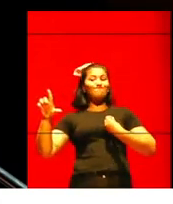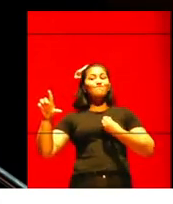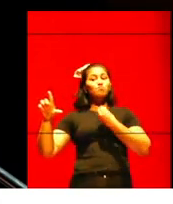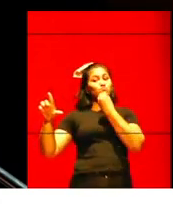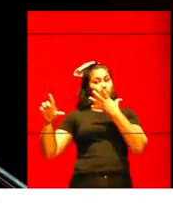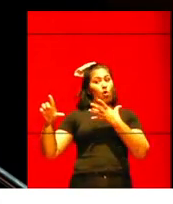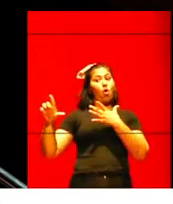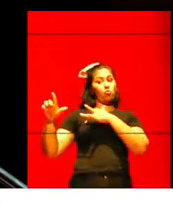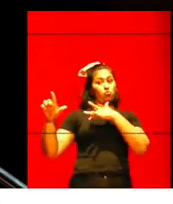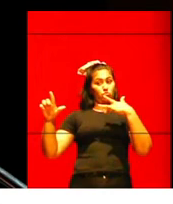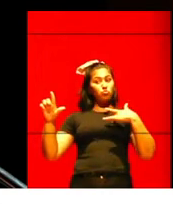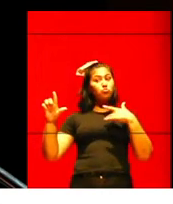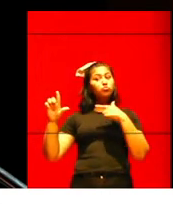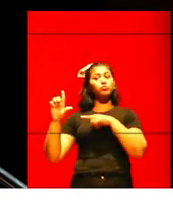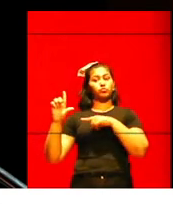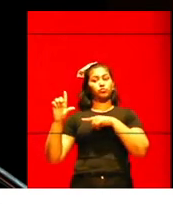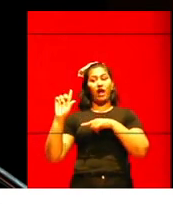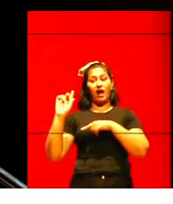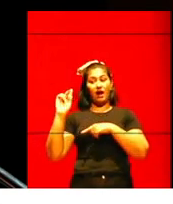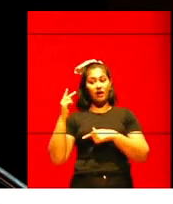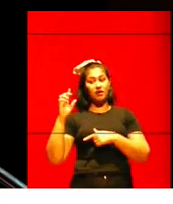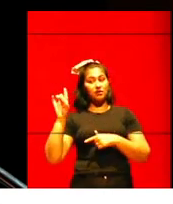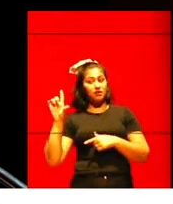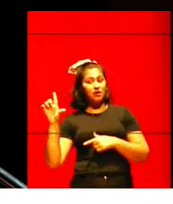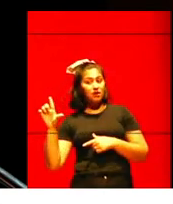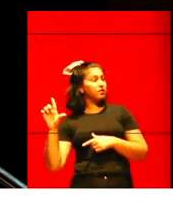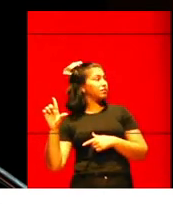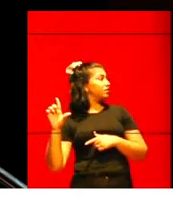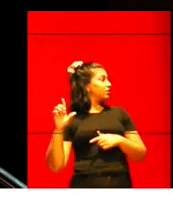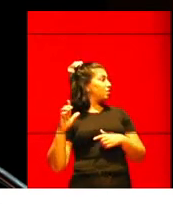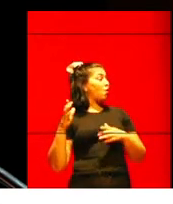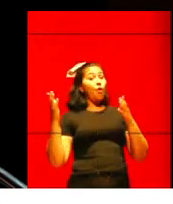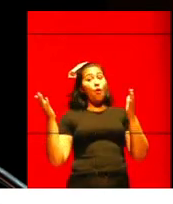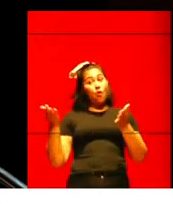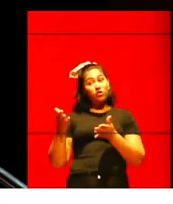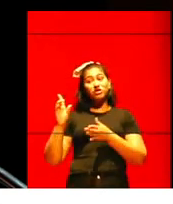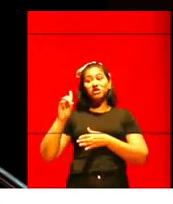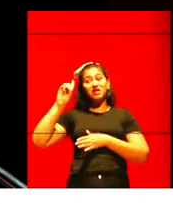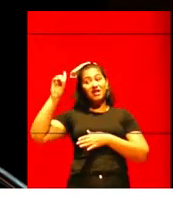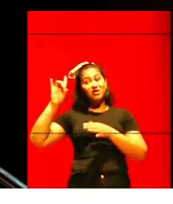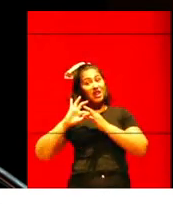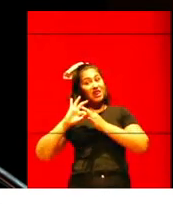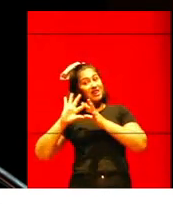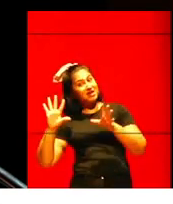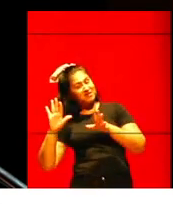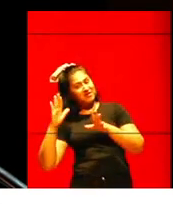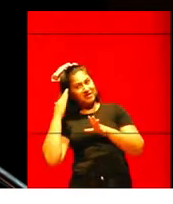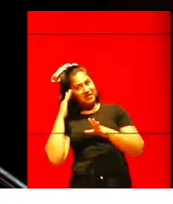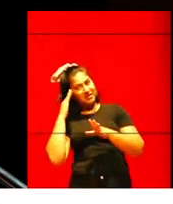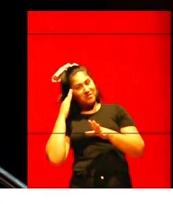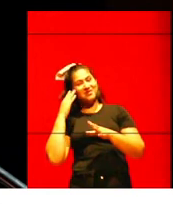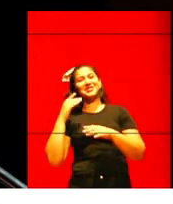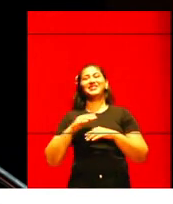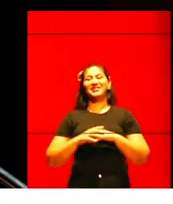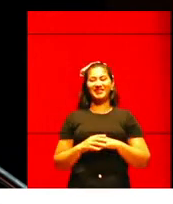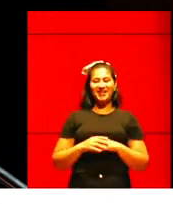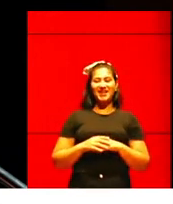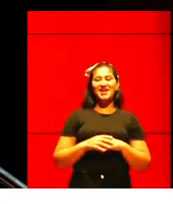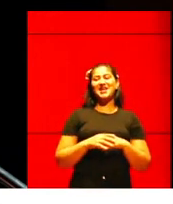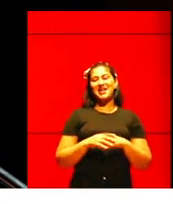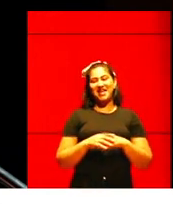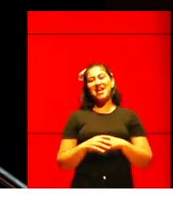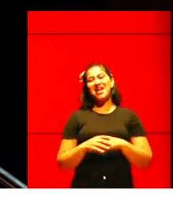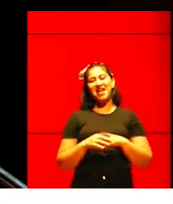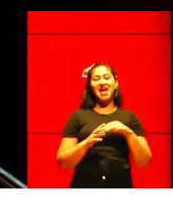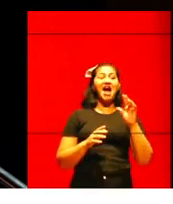sei? Porque hoje Deus livra. Se hoje Deus livra, é porque ele é bom. E o LDL